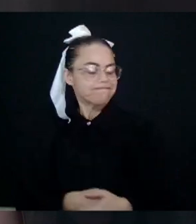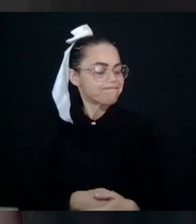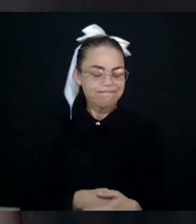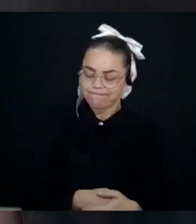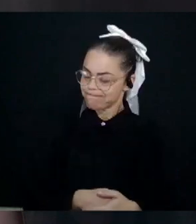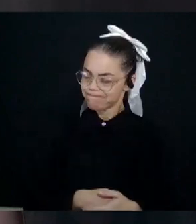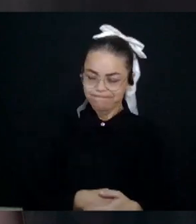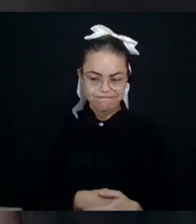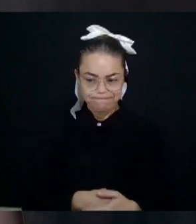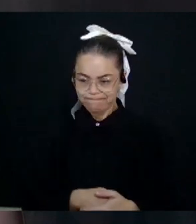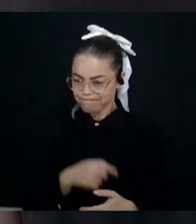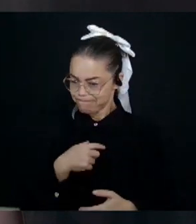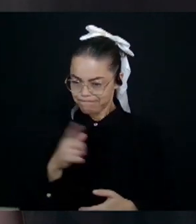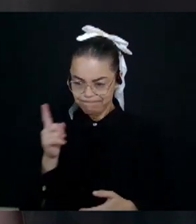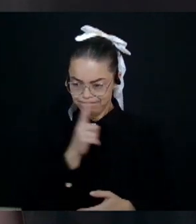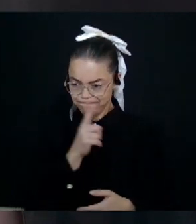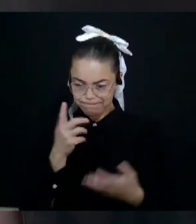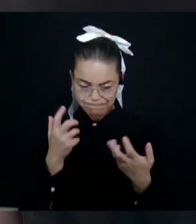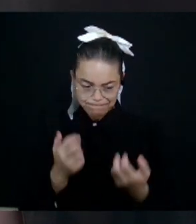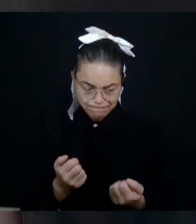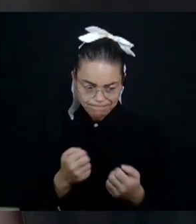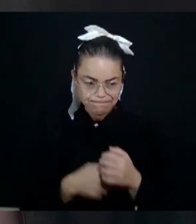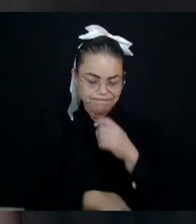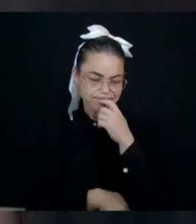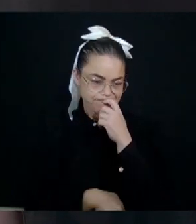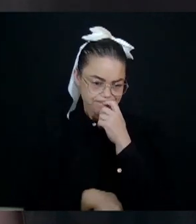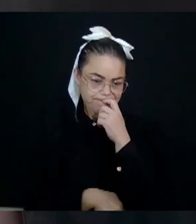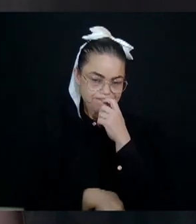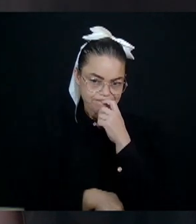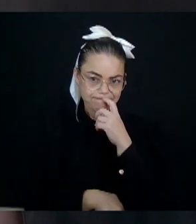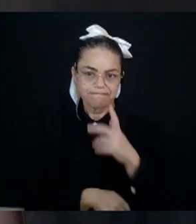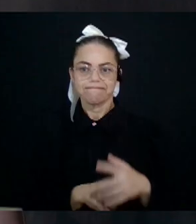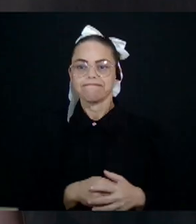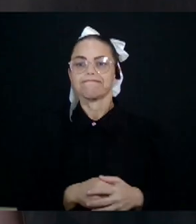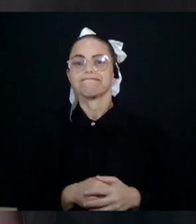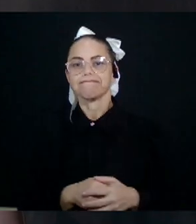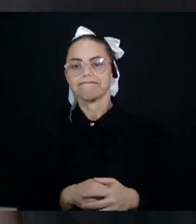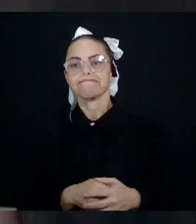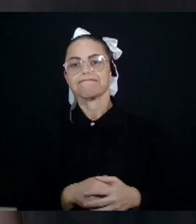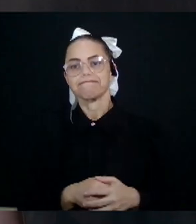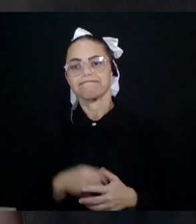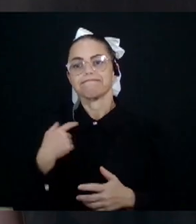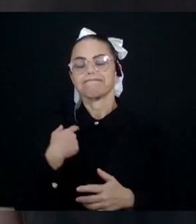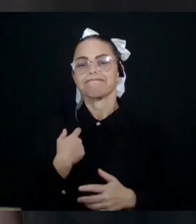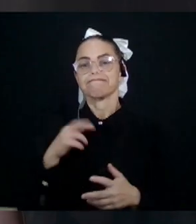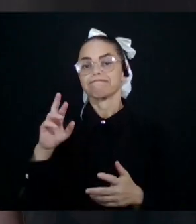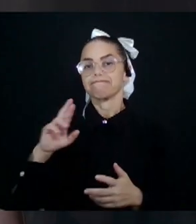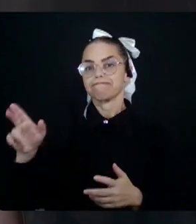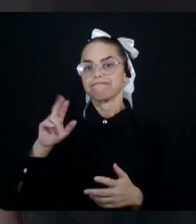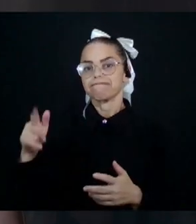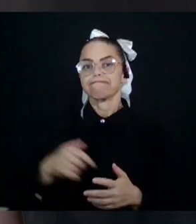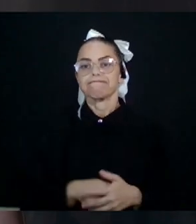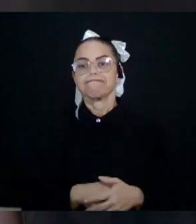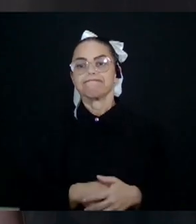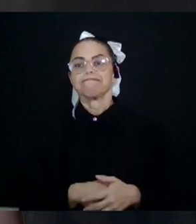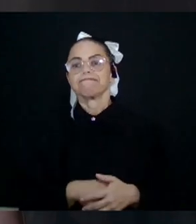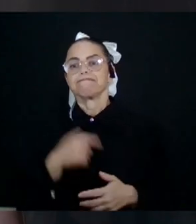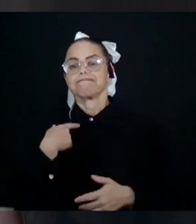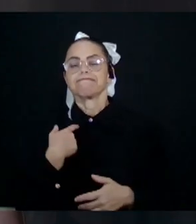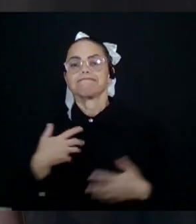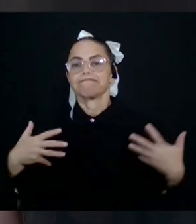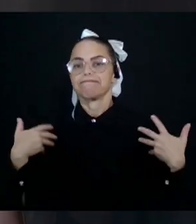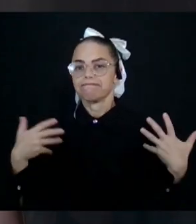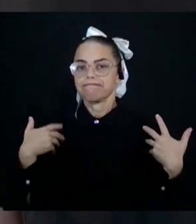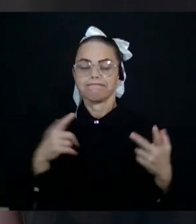se conforma muito, né, com essa diferença entre aquele momento de diversão e aquele momento